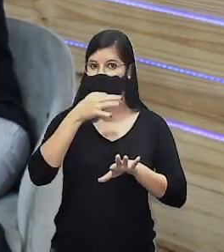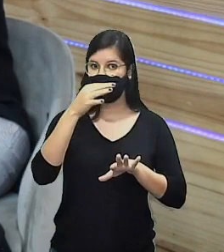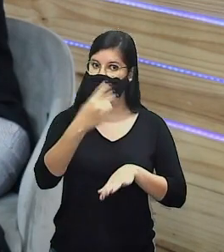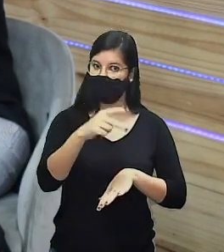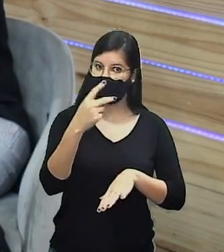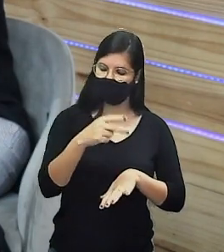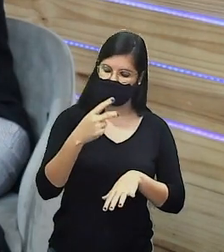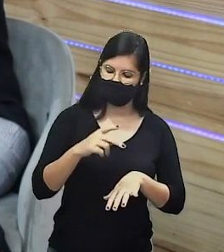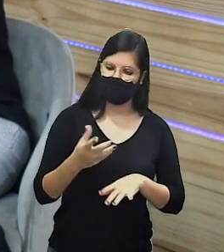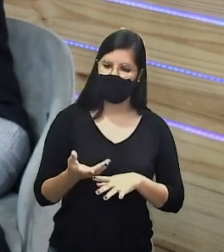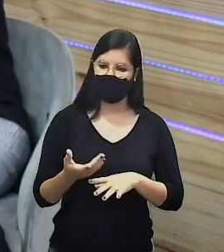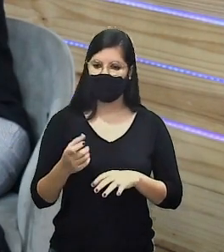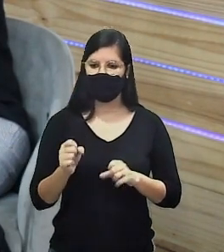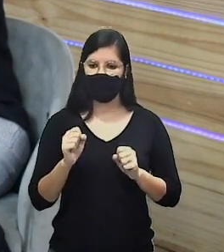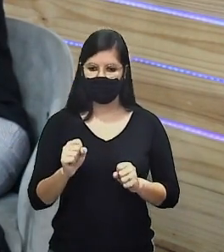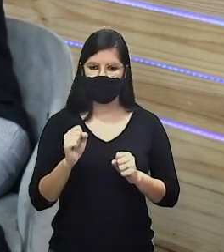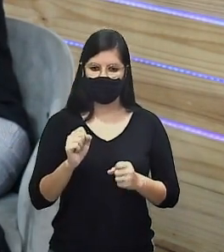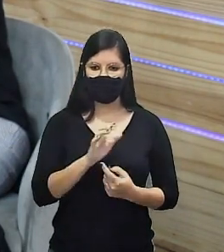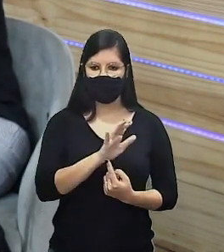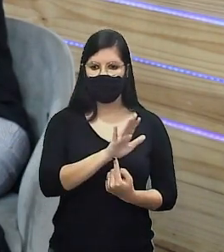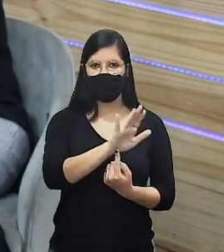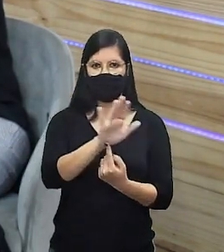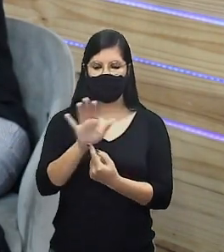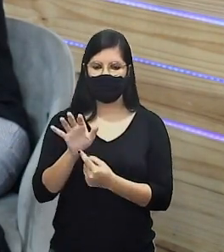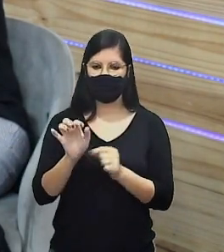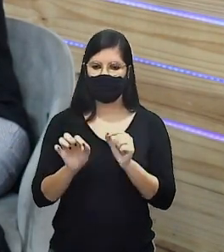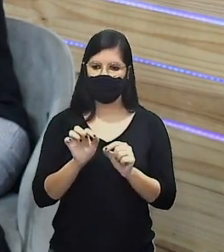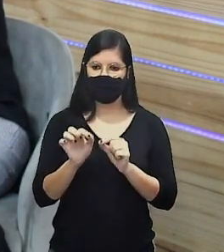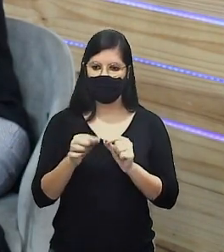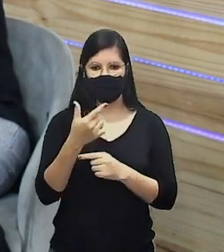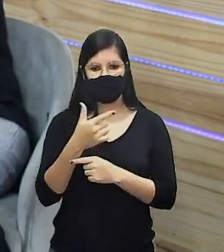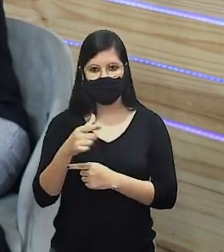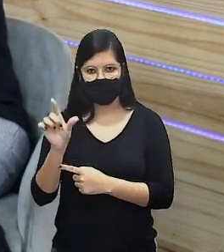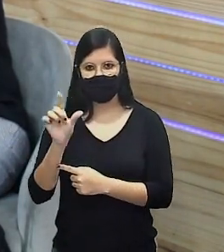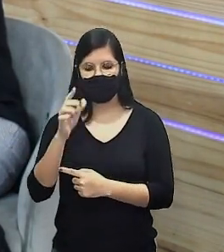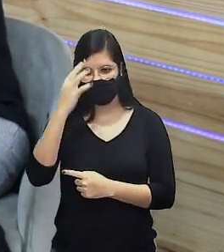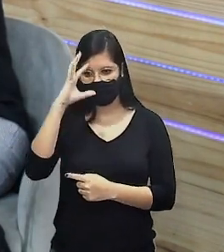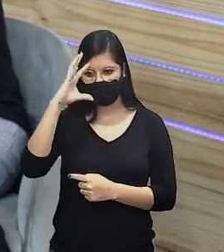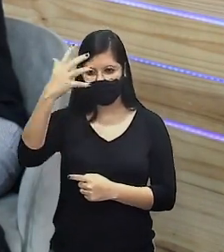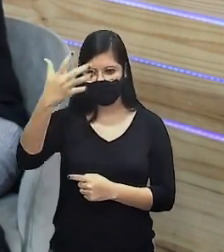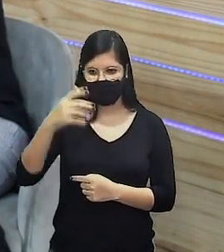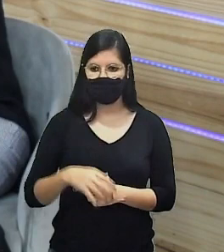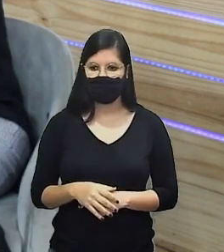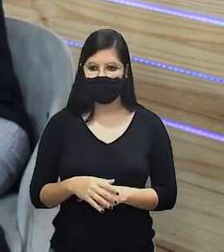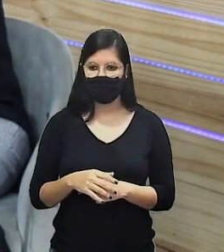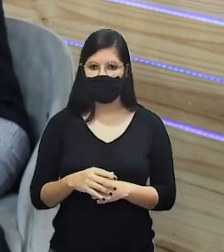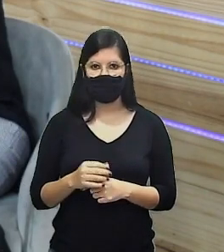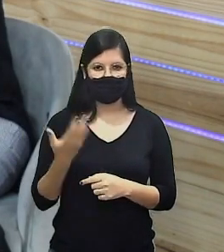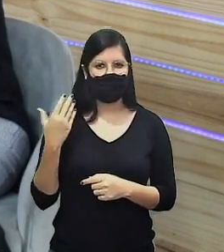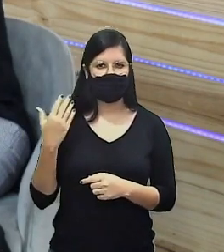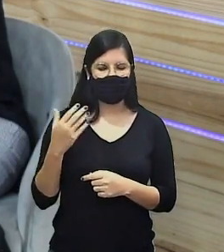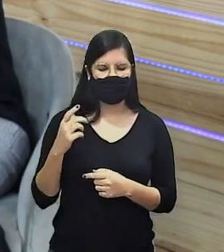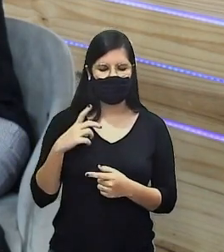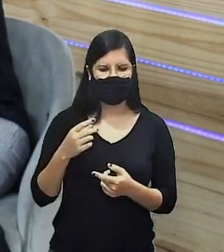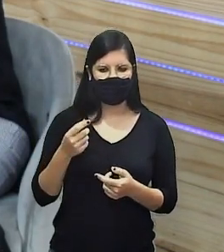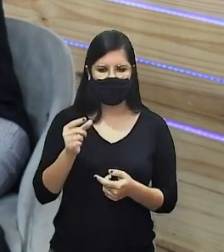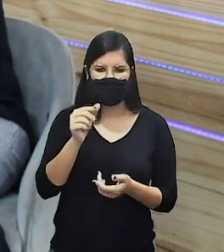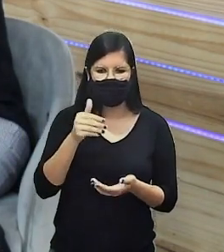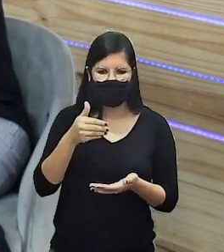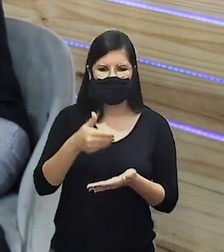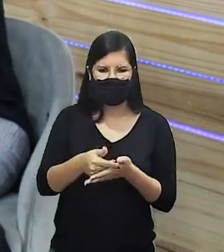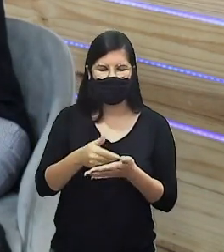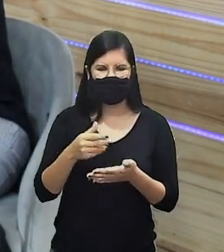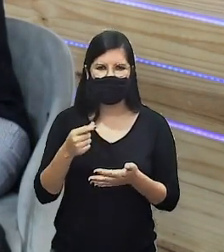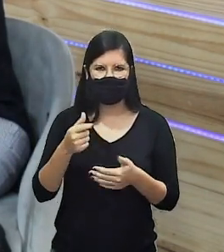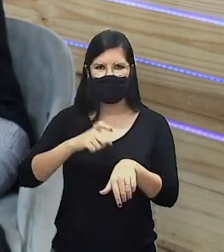A gente traz, para ilustrar isso, a gente traz um outro caso que aconteceu há pouco tempo, acho que vocês devem se lembrar, porque são